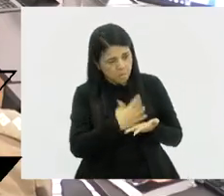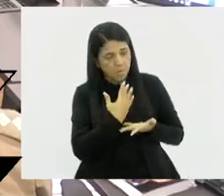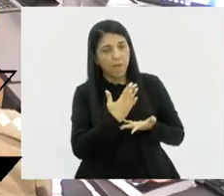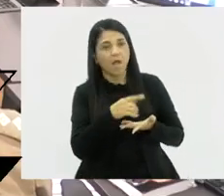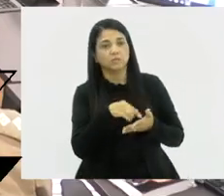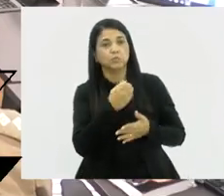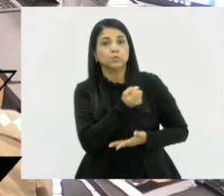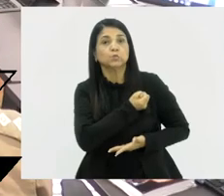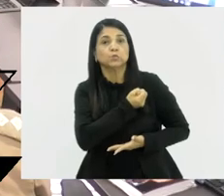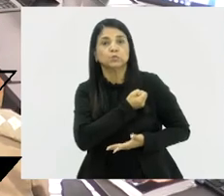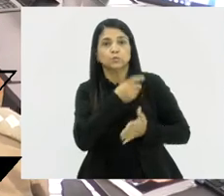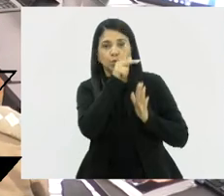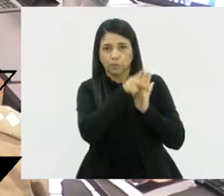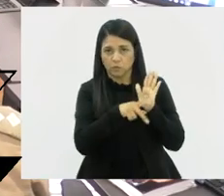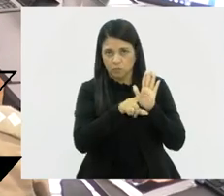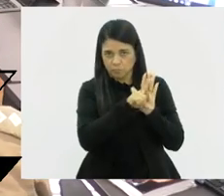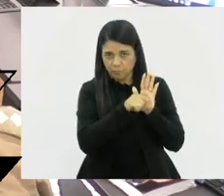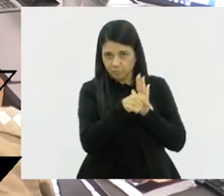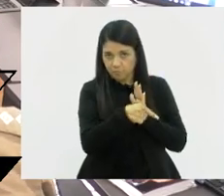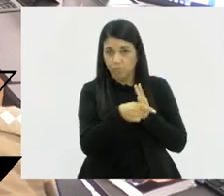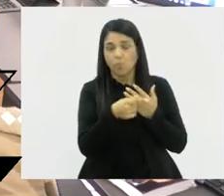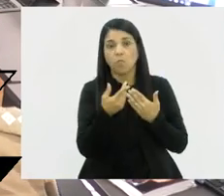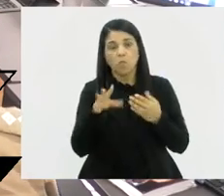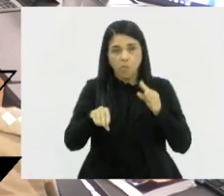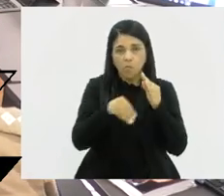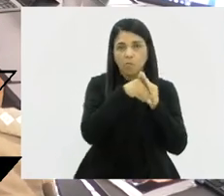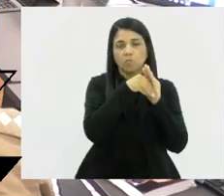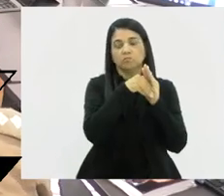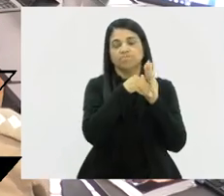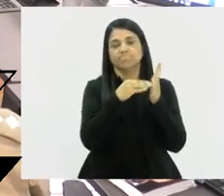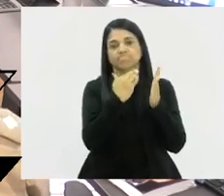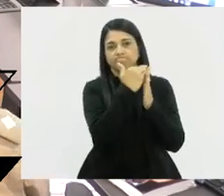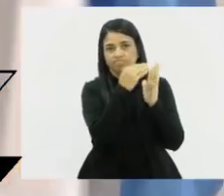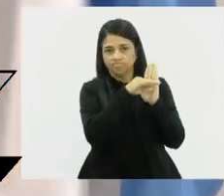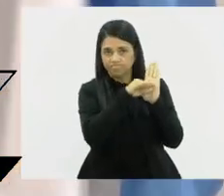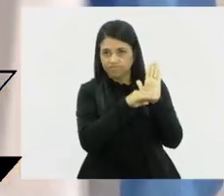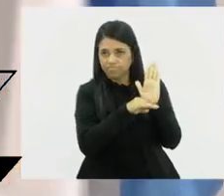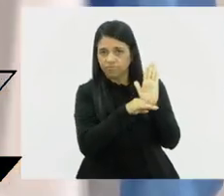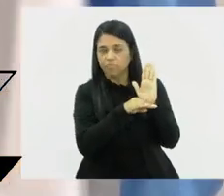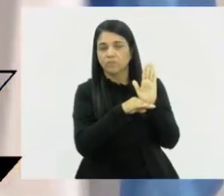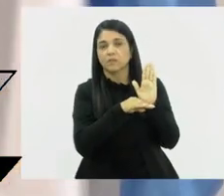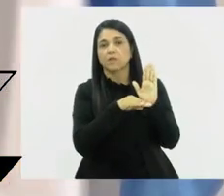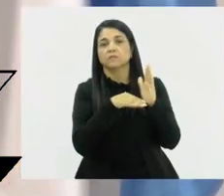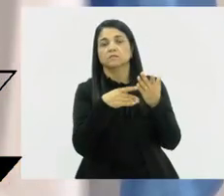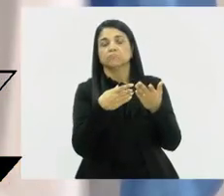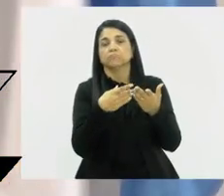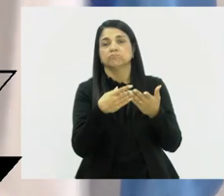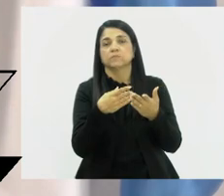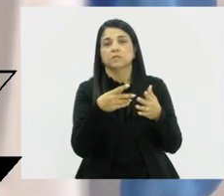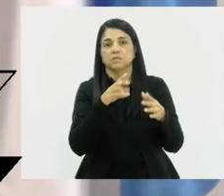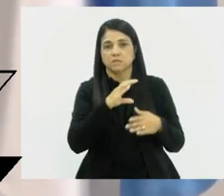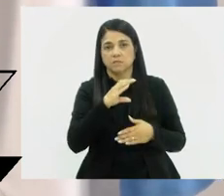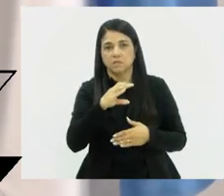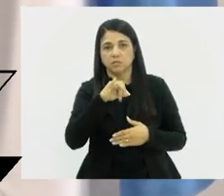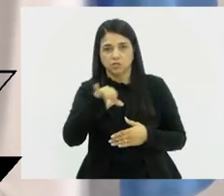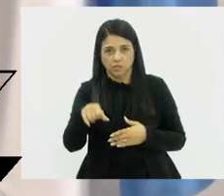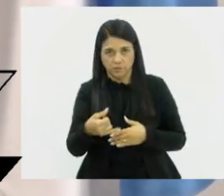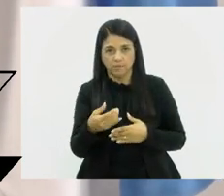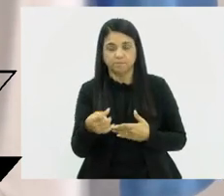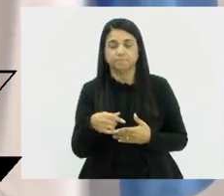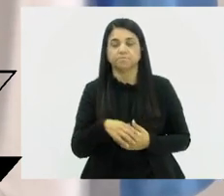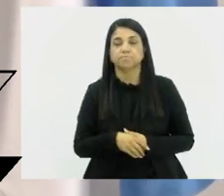Léo Vieira, para que a gente possa incluir na pauta da CCJ nas próximas sessões. Bem, a gente